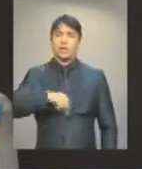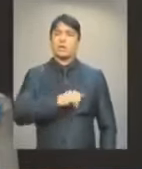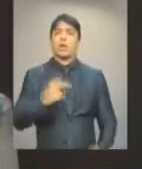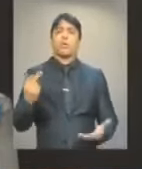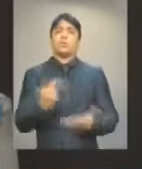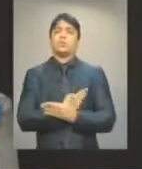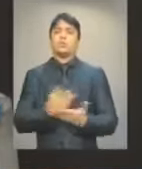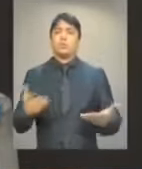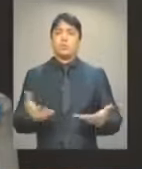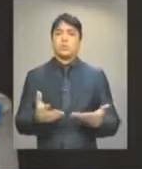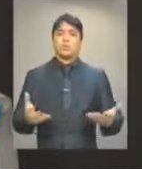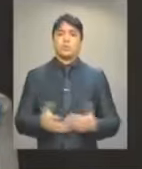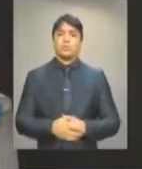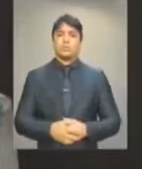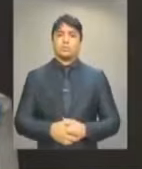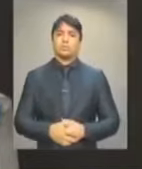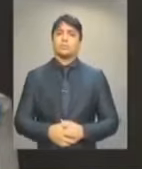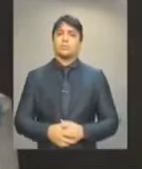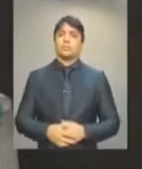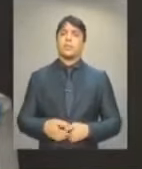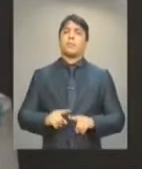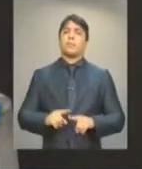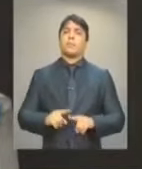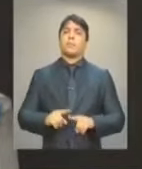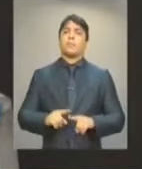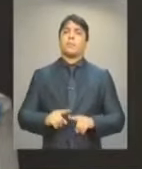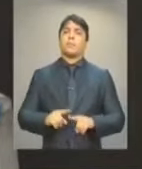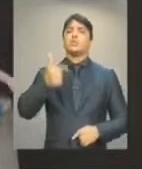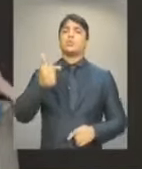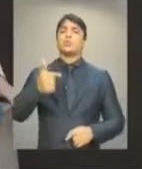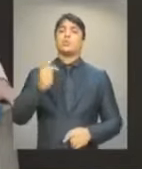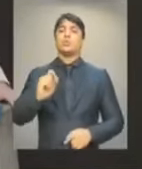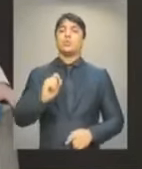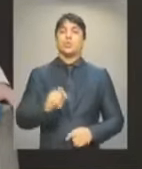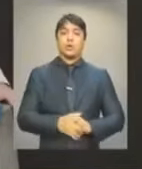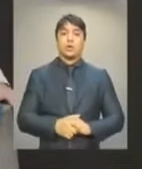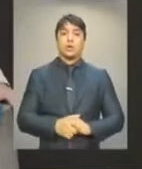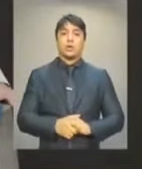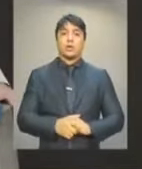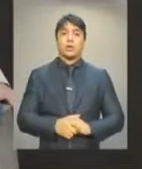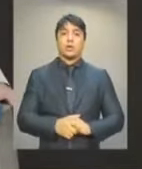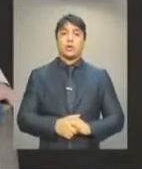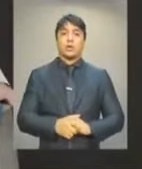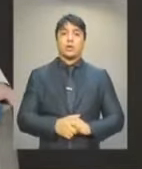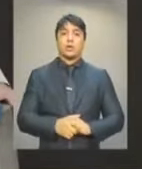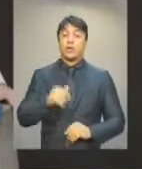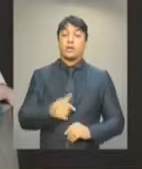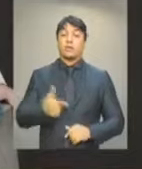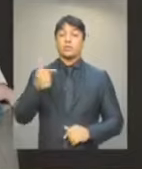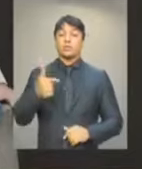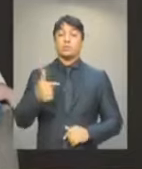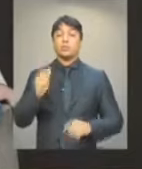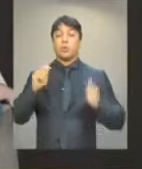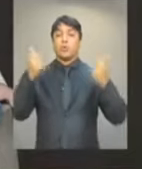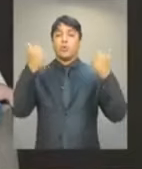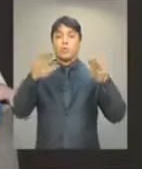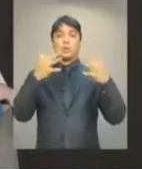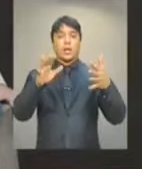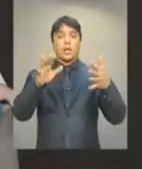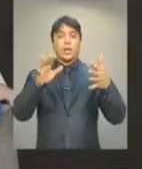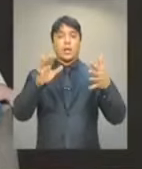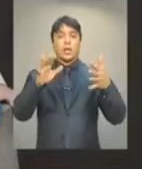passando. Mas eu queria fazer uma segunda homenagem. Eu queria homenagear o